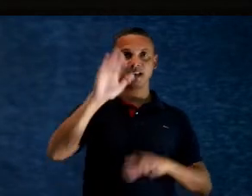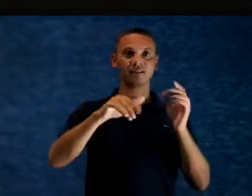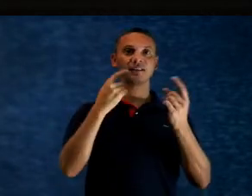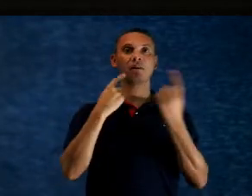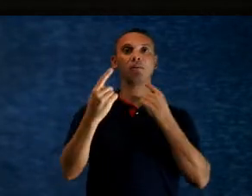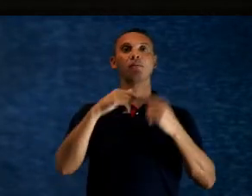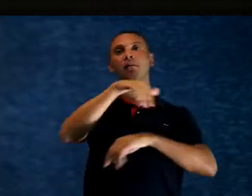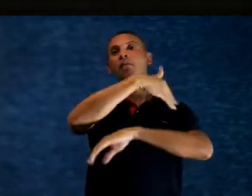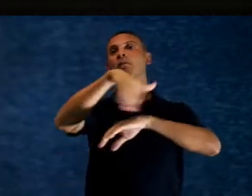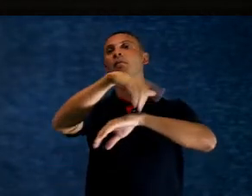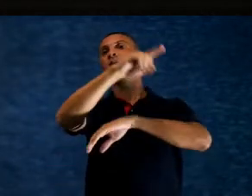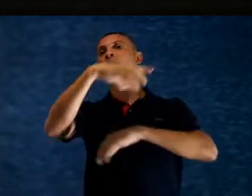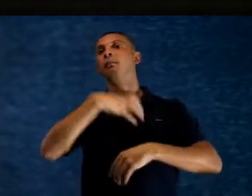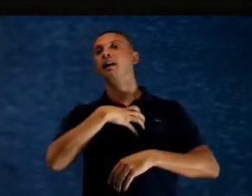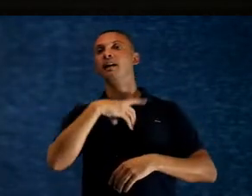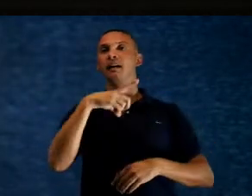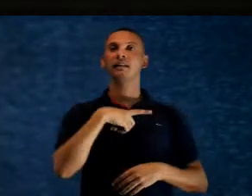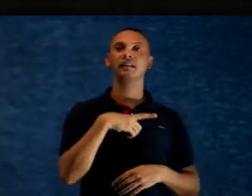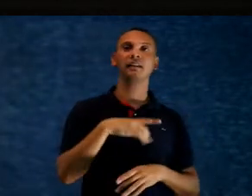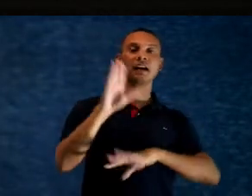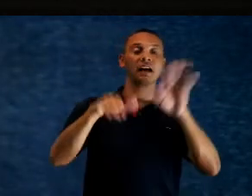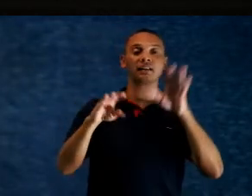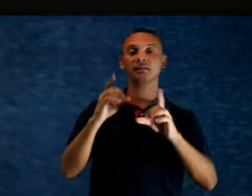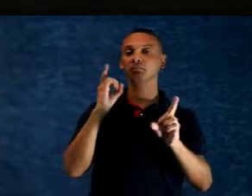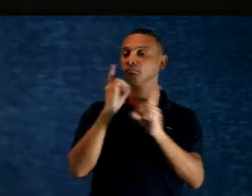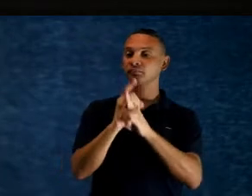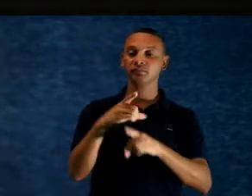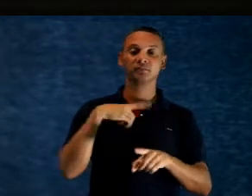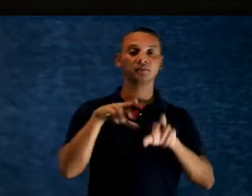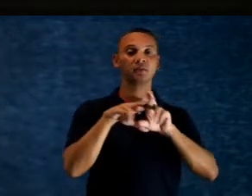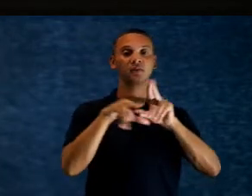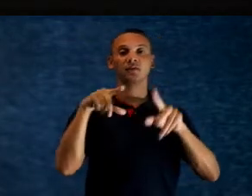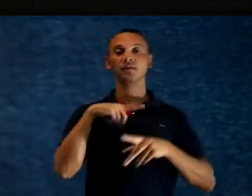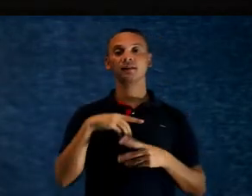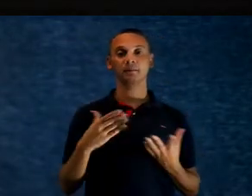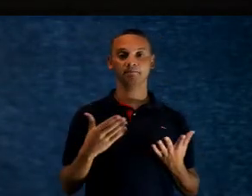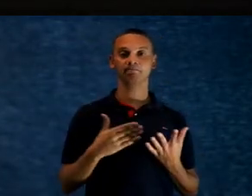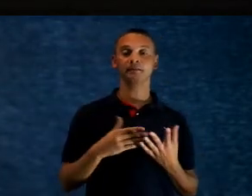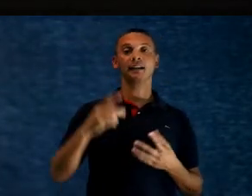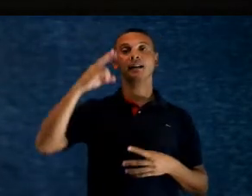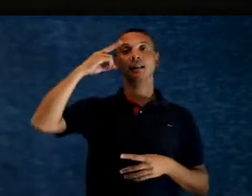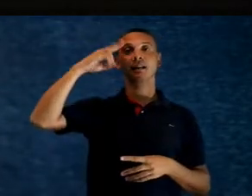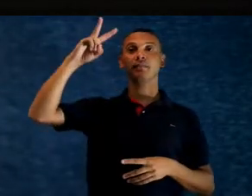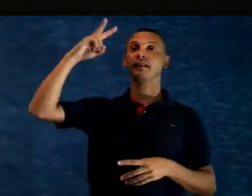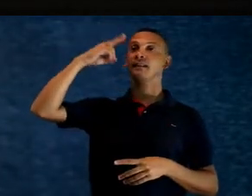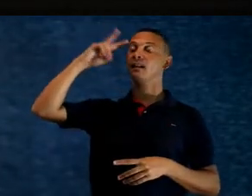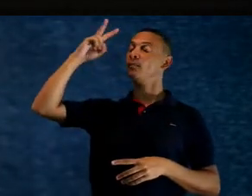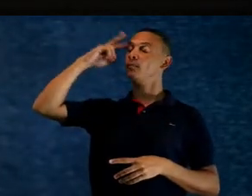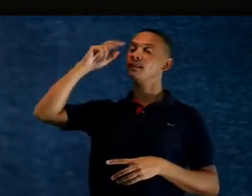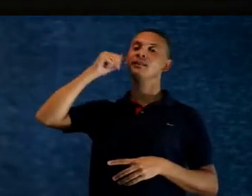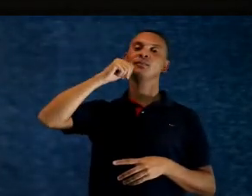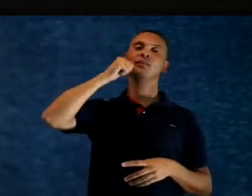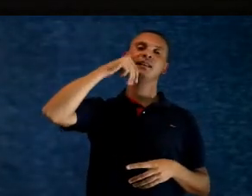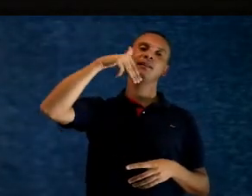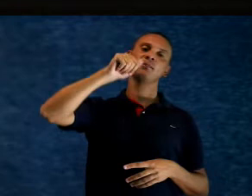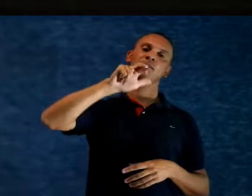de Andrade. Eu agradeço à Academia Mineira de Letras a honra e a emoção que me proporcionou de